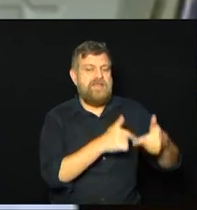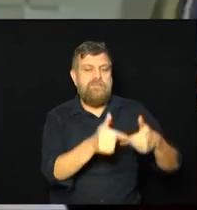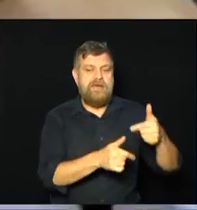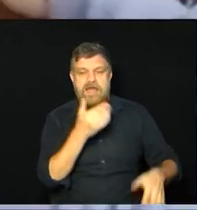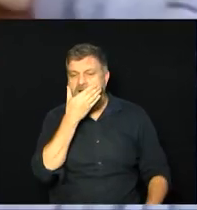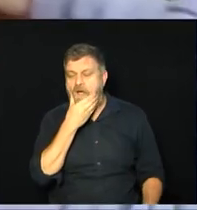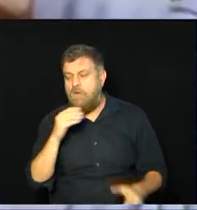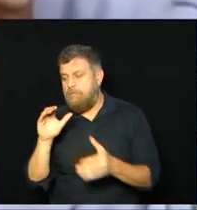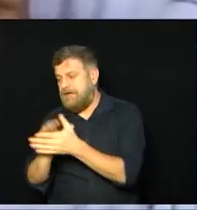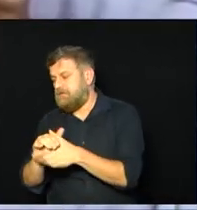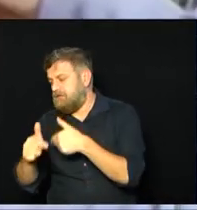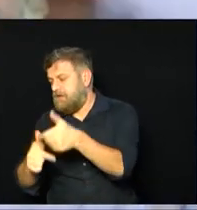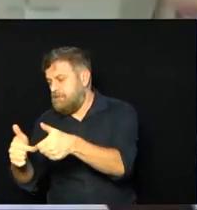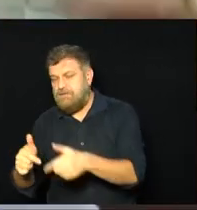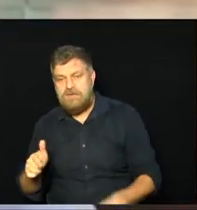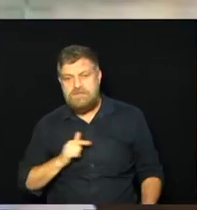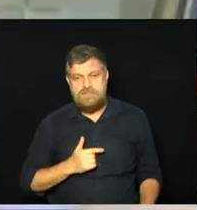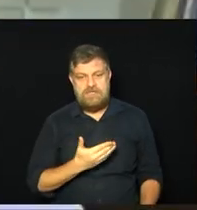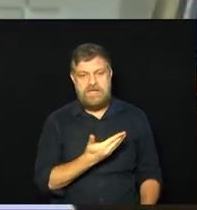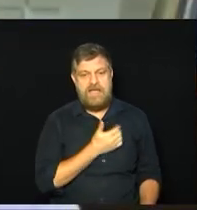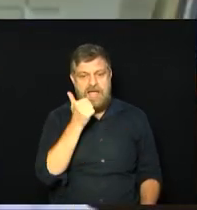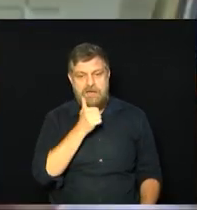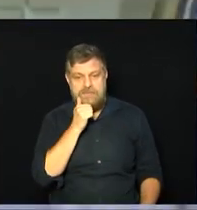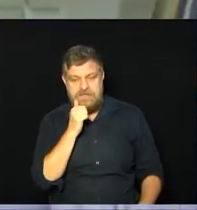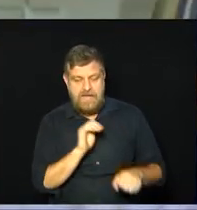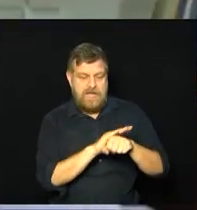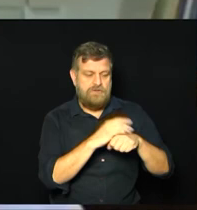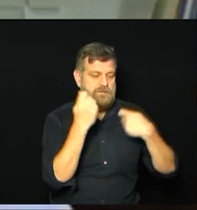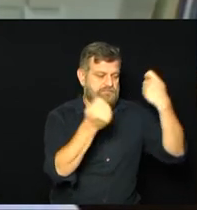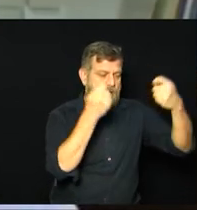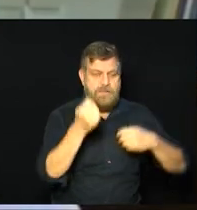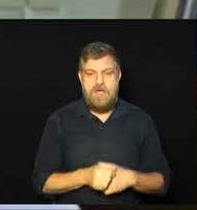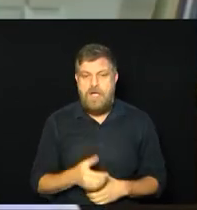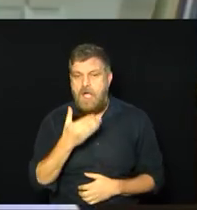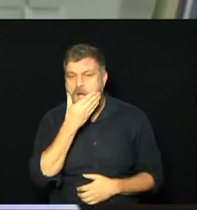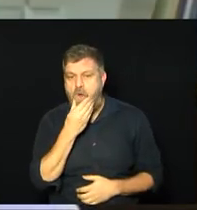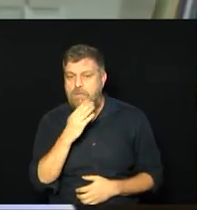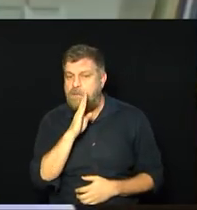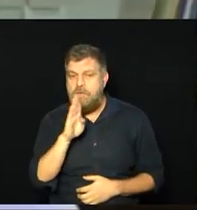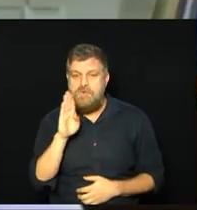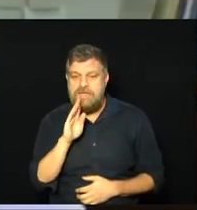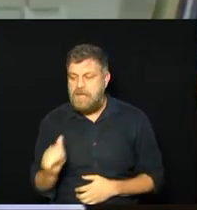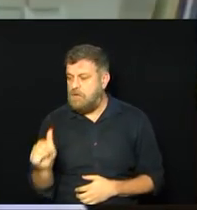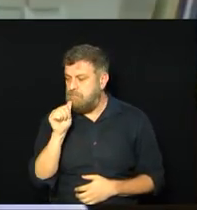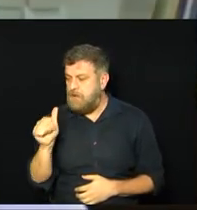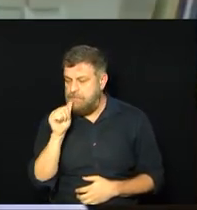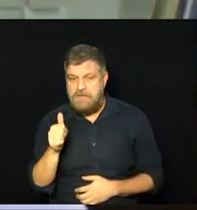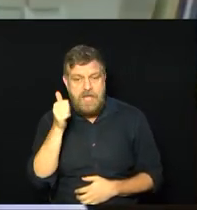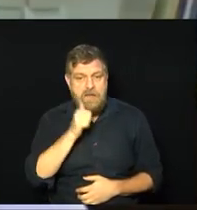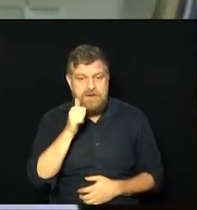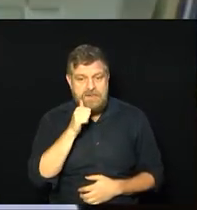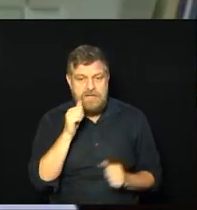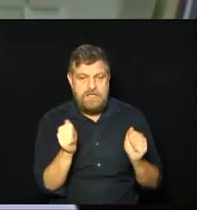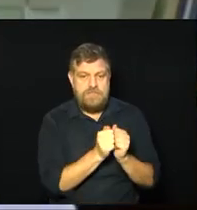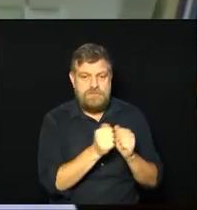marido trabalhava, e aí tinha as amigas para sair à noite, os maridos iam lá para o boteco fazer um happy hour, a mulherada saía junto